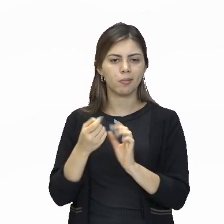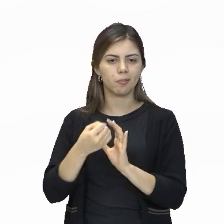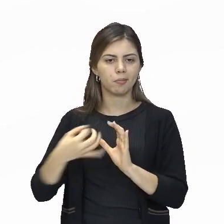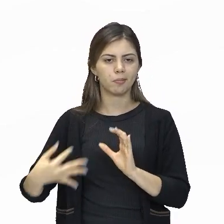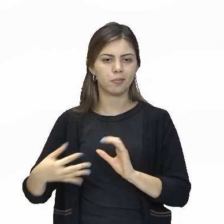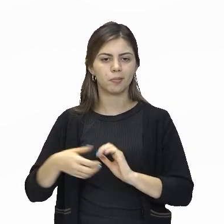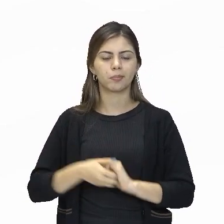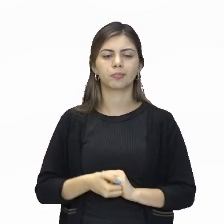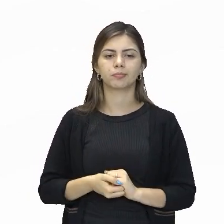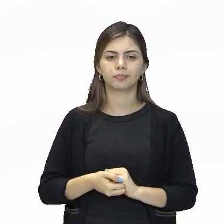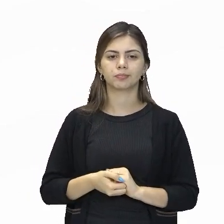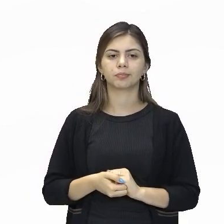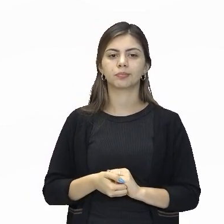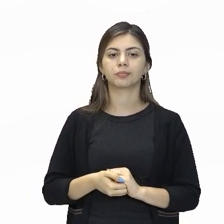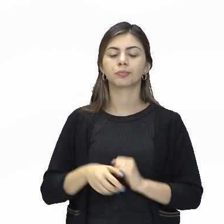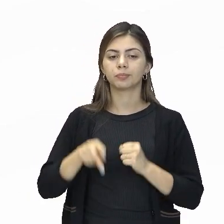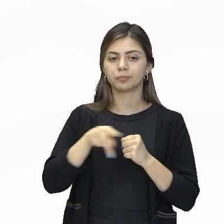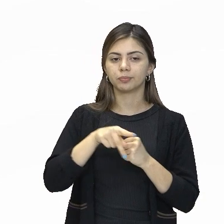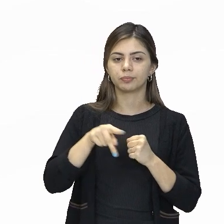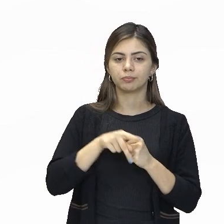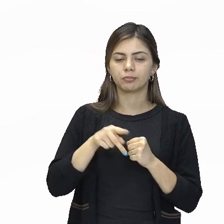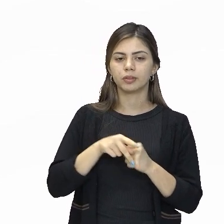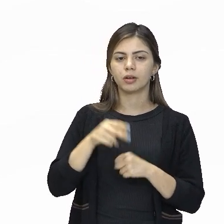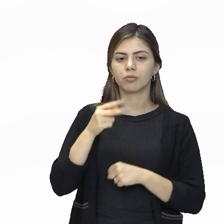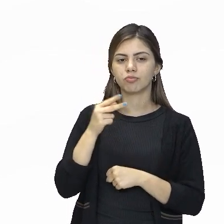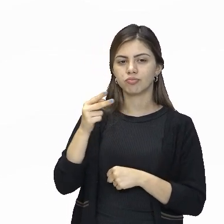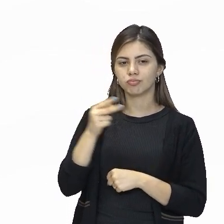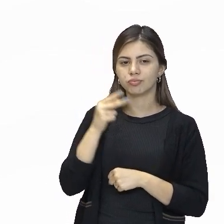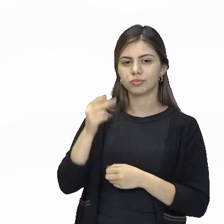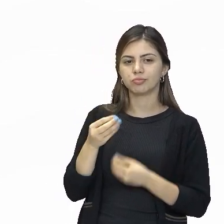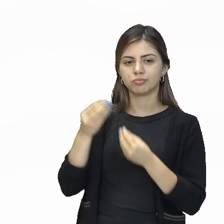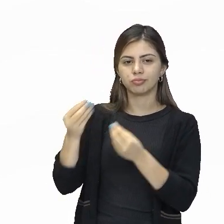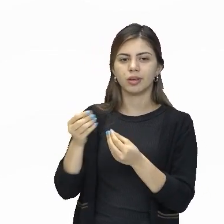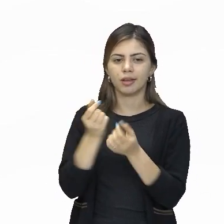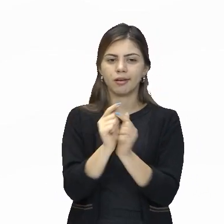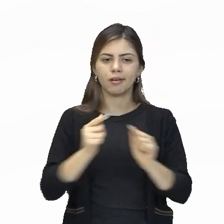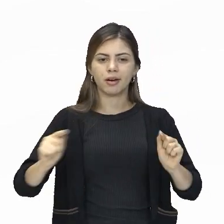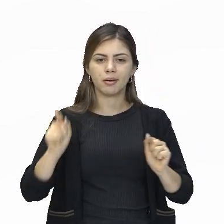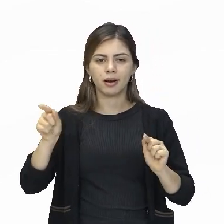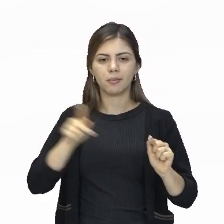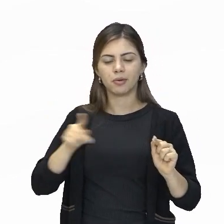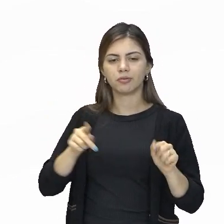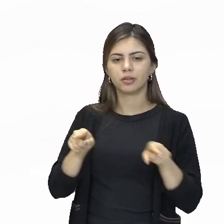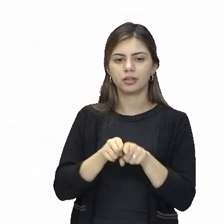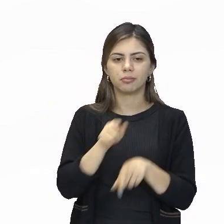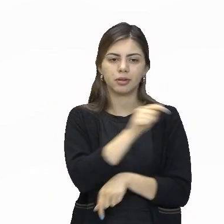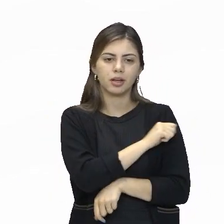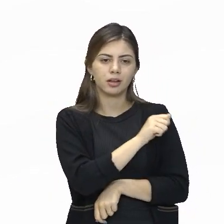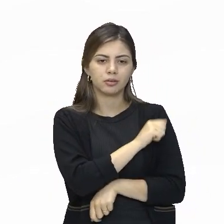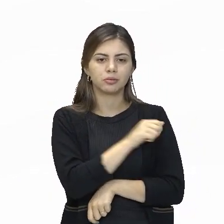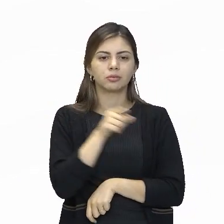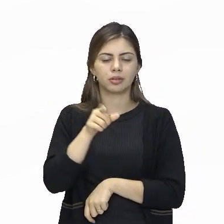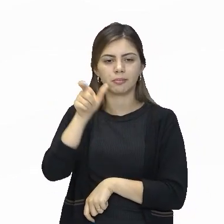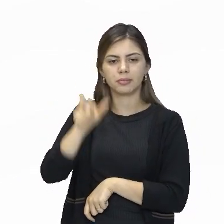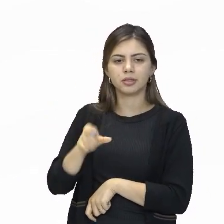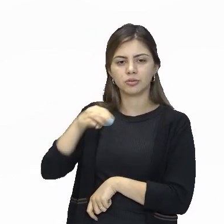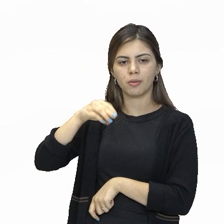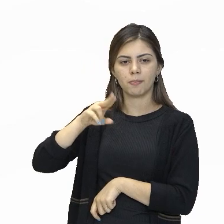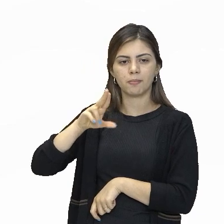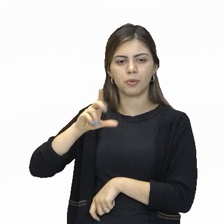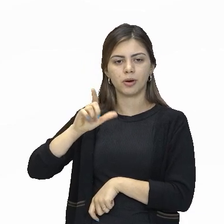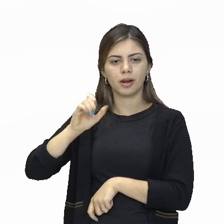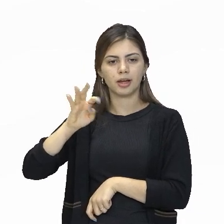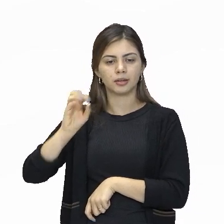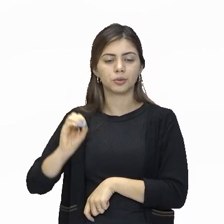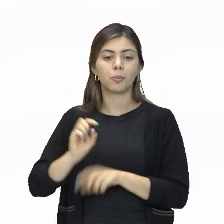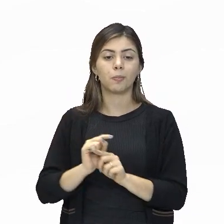características. Pronominais. Dei-me um cigarro, diz a gramática, do professor e do aluno e do mulato sabido. Mas o bom